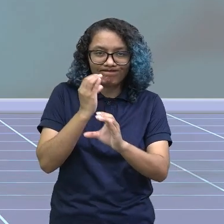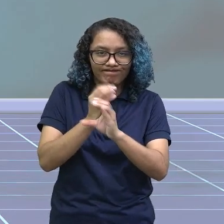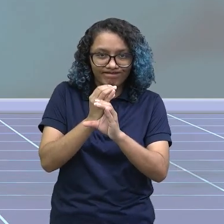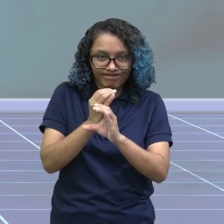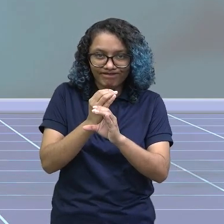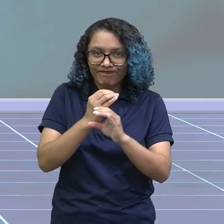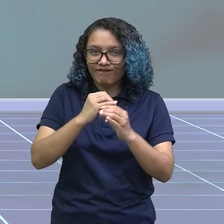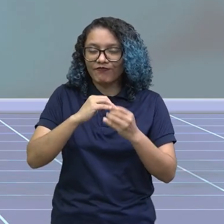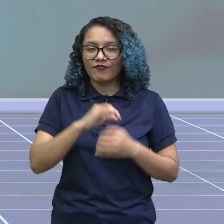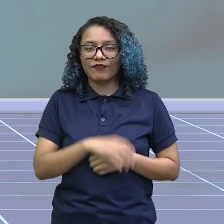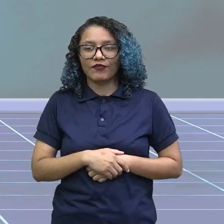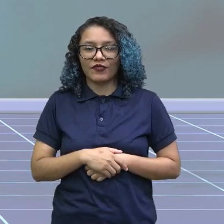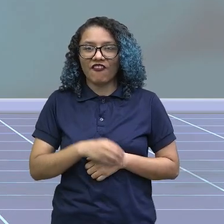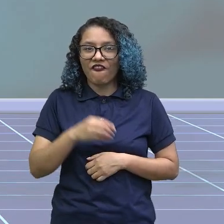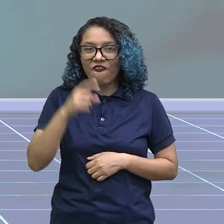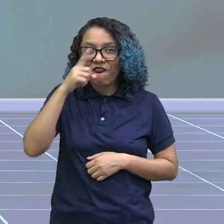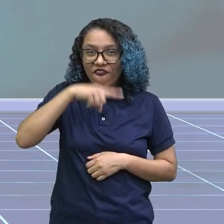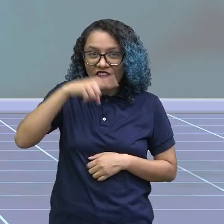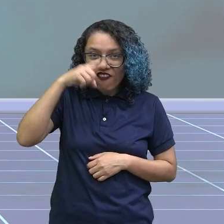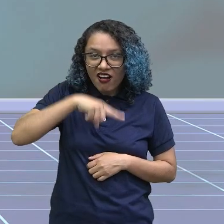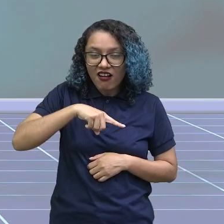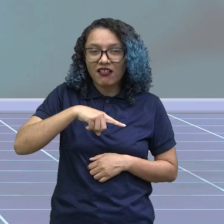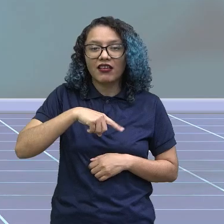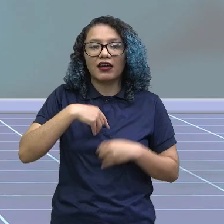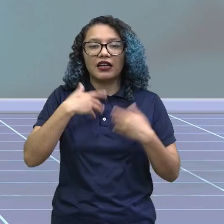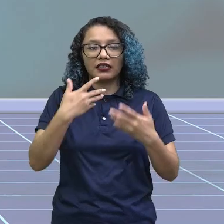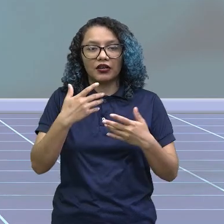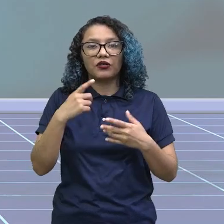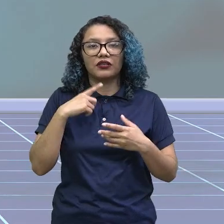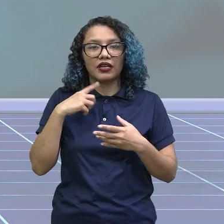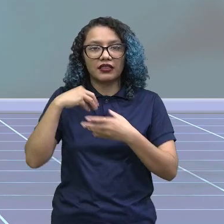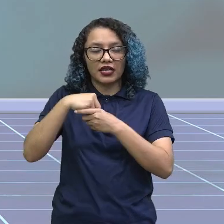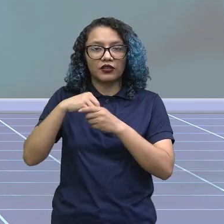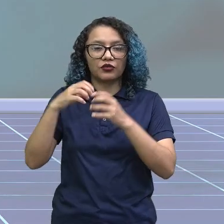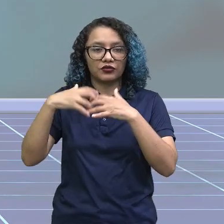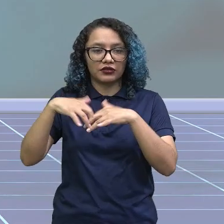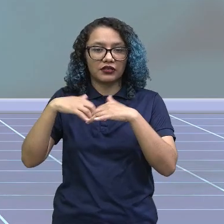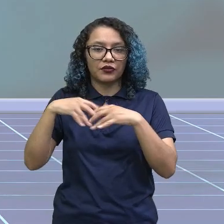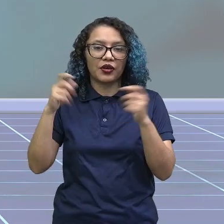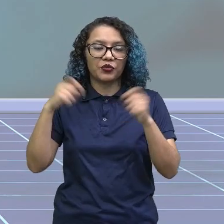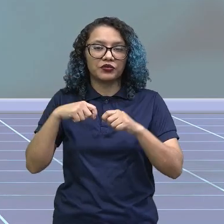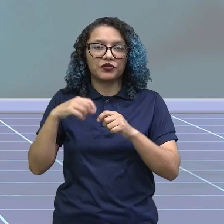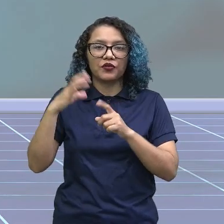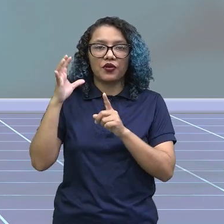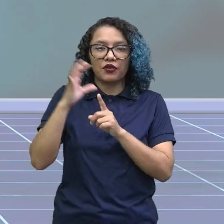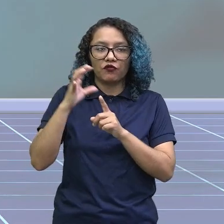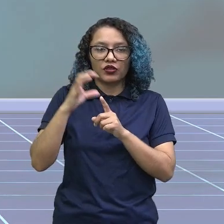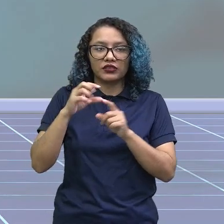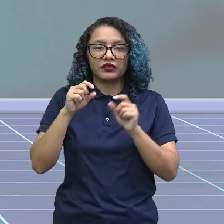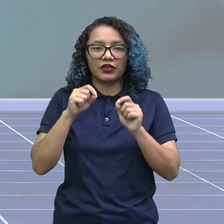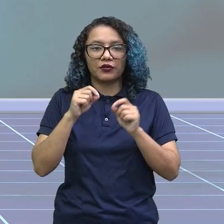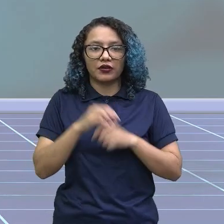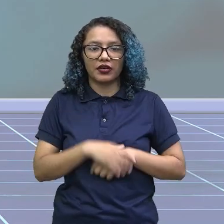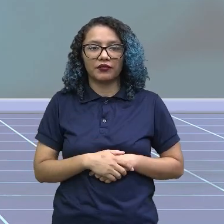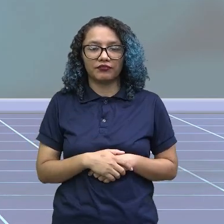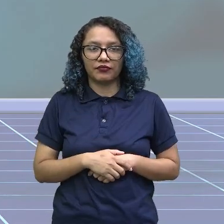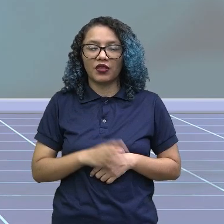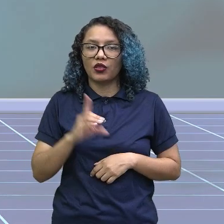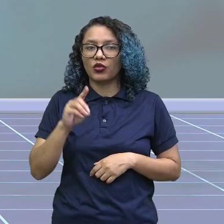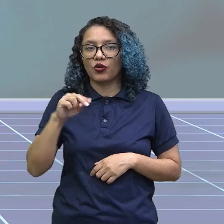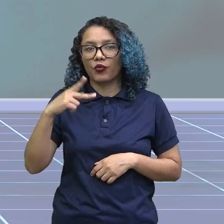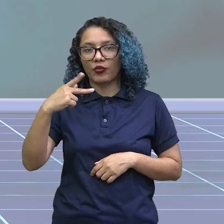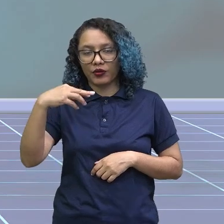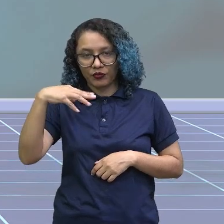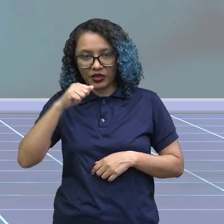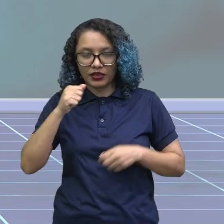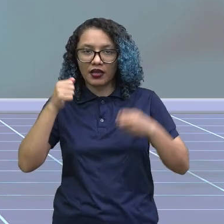na região do cérebro, né, e que vai ocasionar esse impacto ali na transmissão da dopamina, tá? Então,